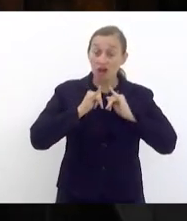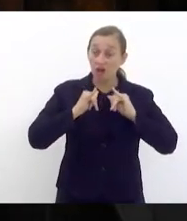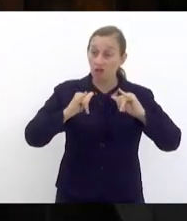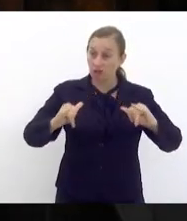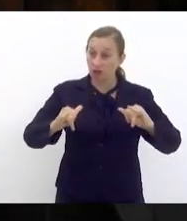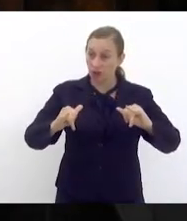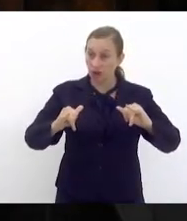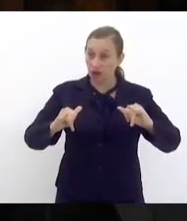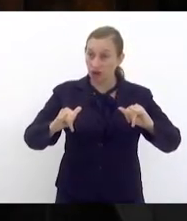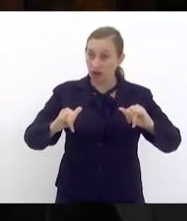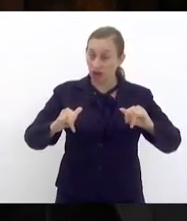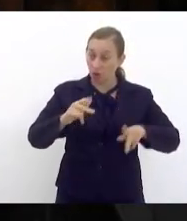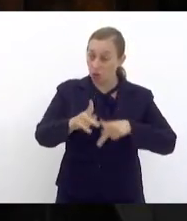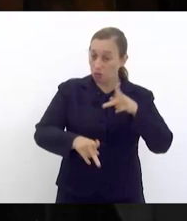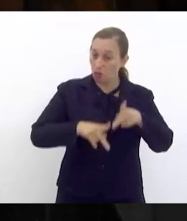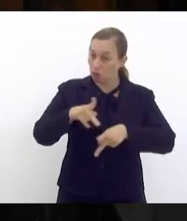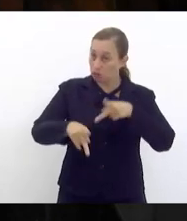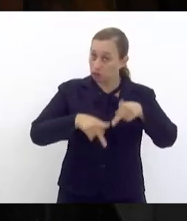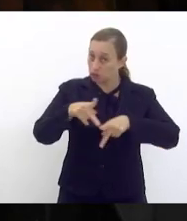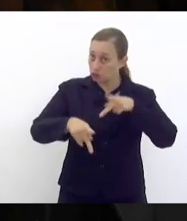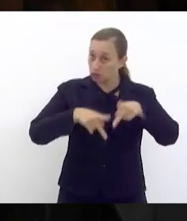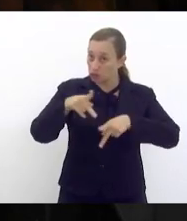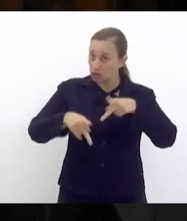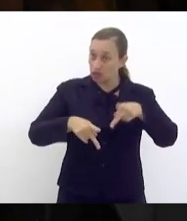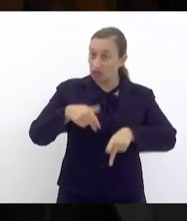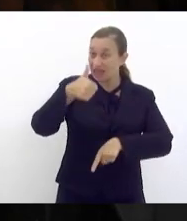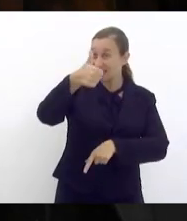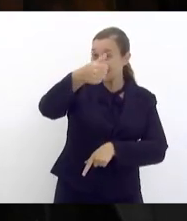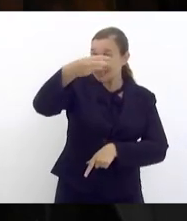corretamente e diz que